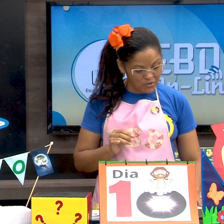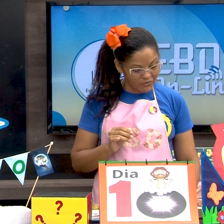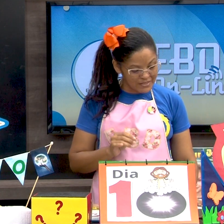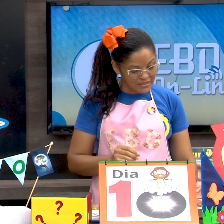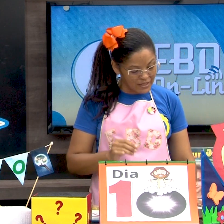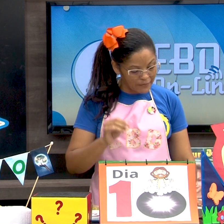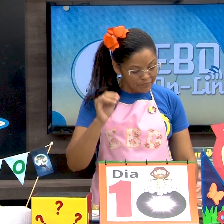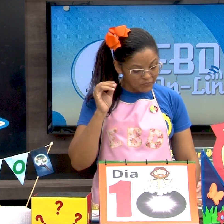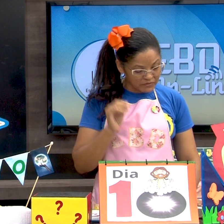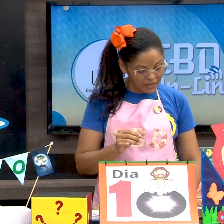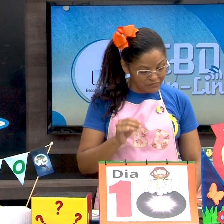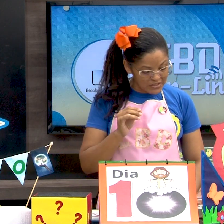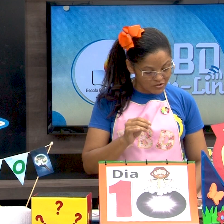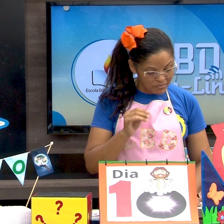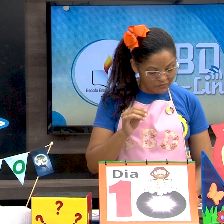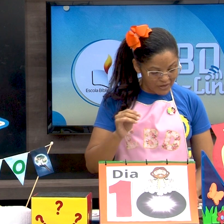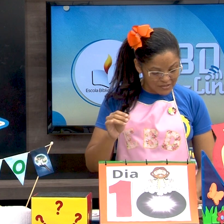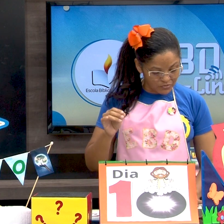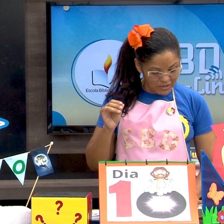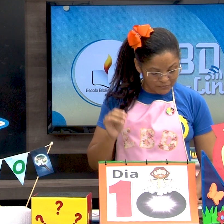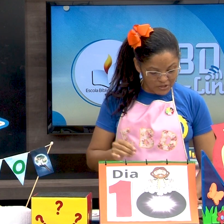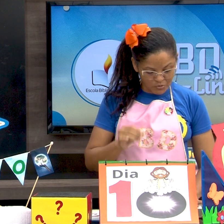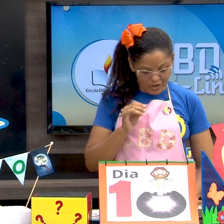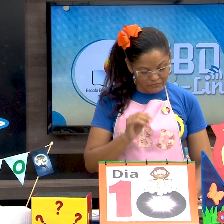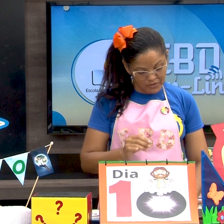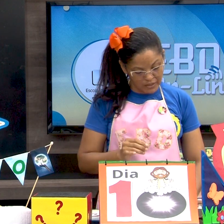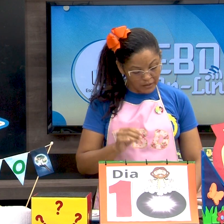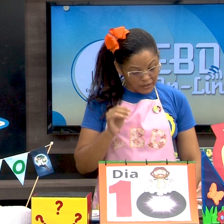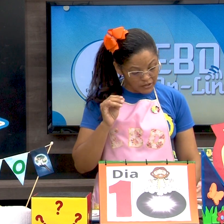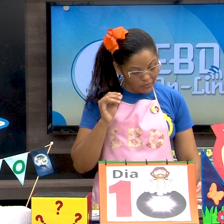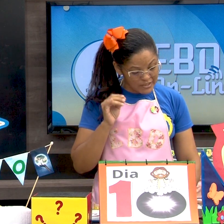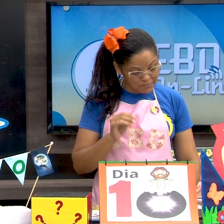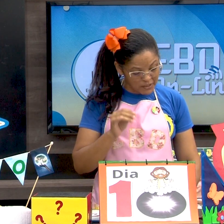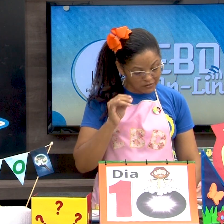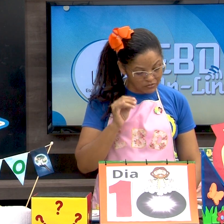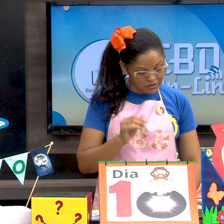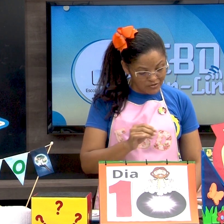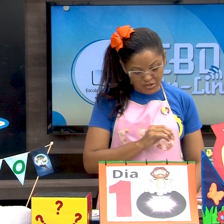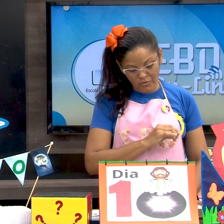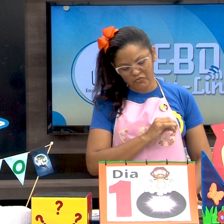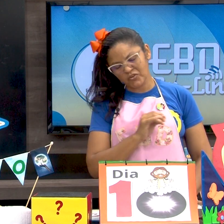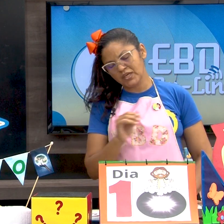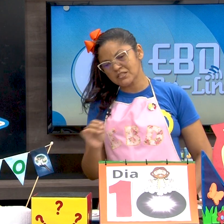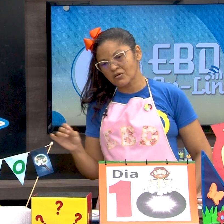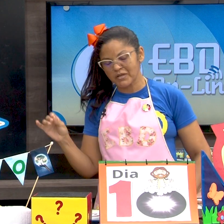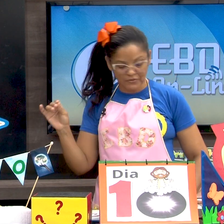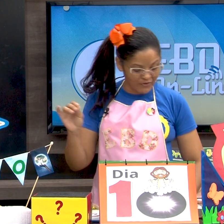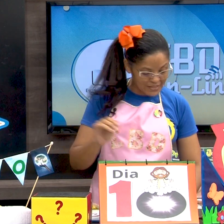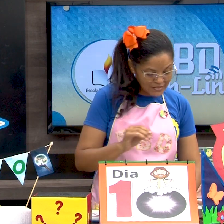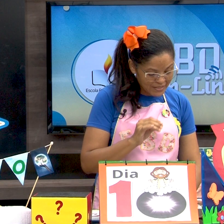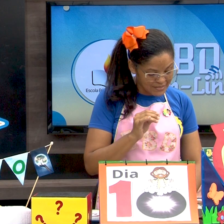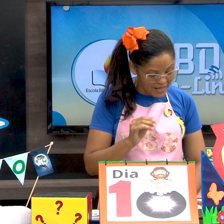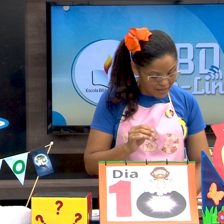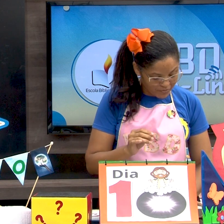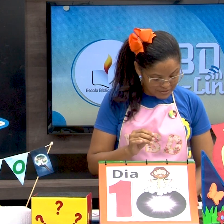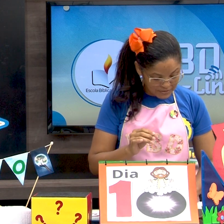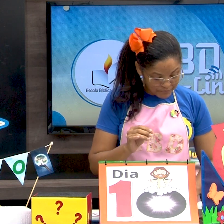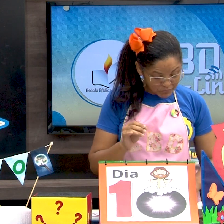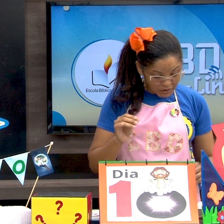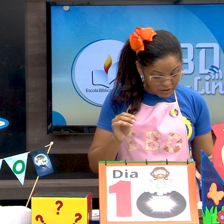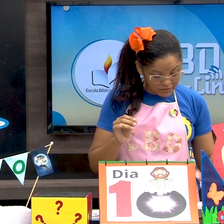sem forma e vazia trevas sobre a Face do Abismo havia e o Espírito de Deus se movia sobre a face das